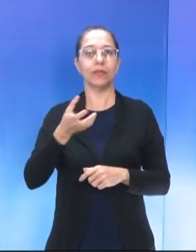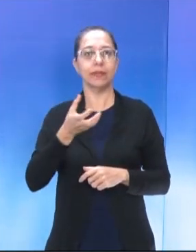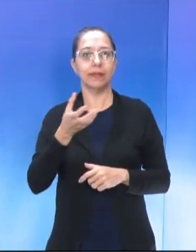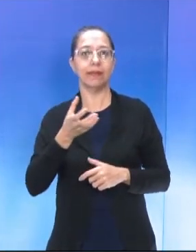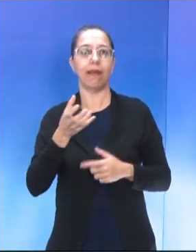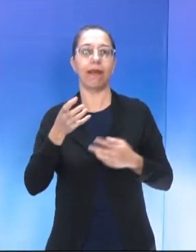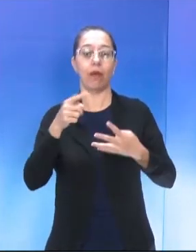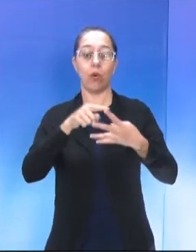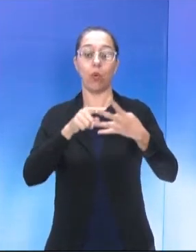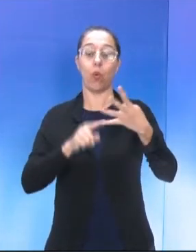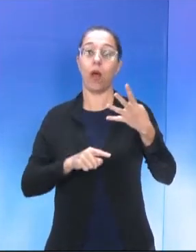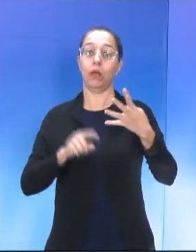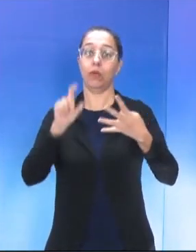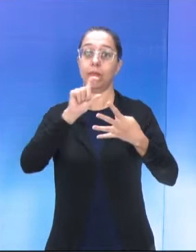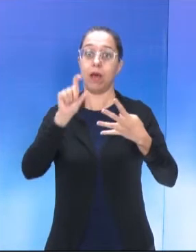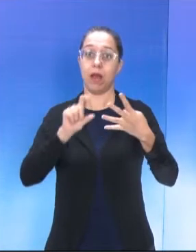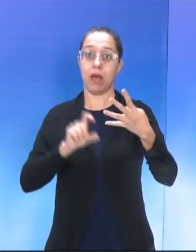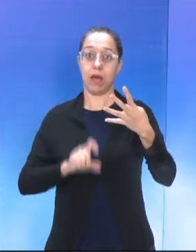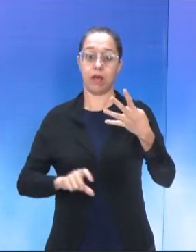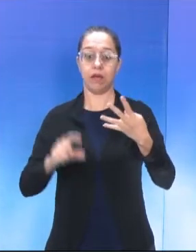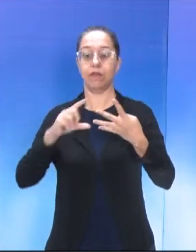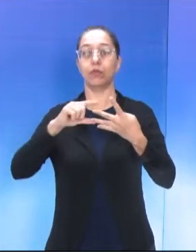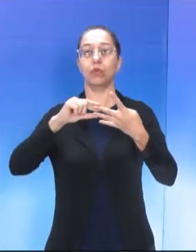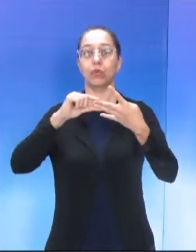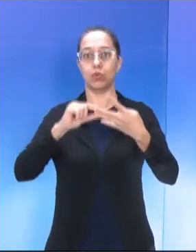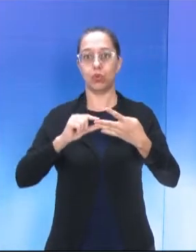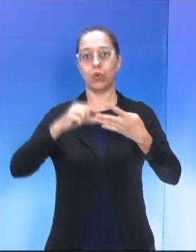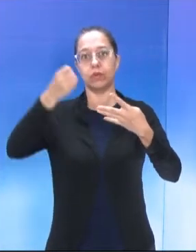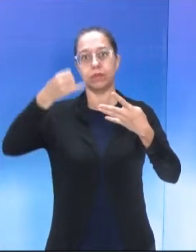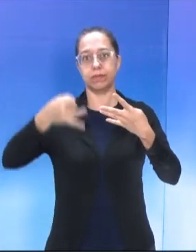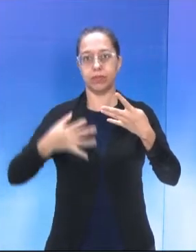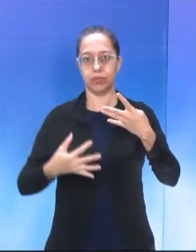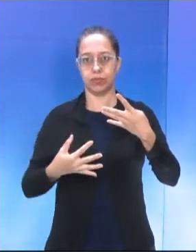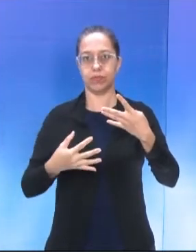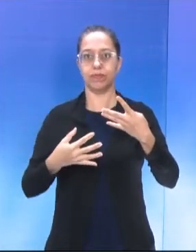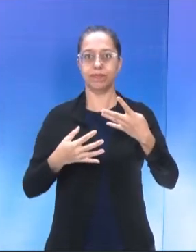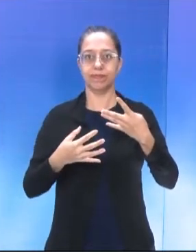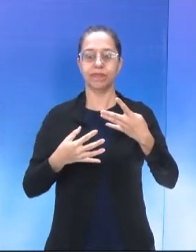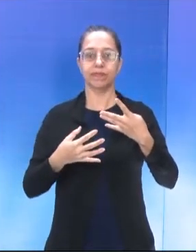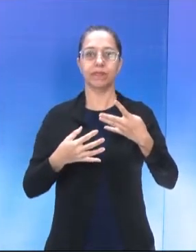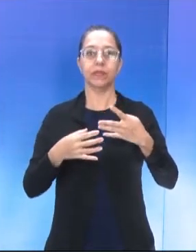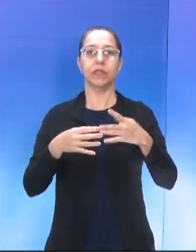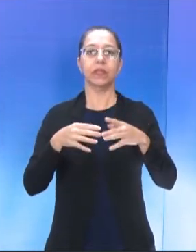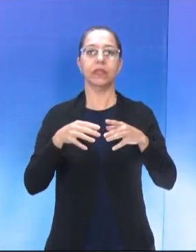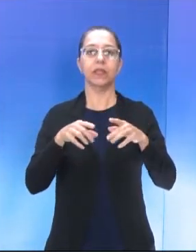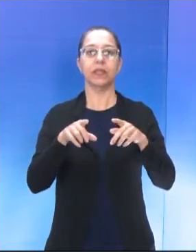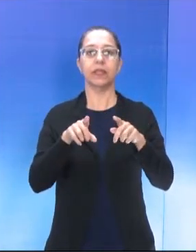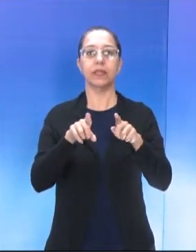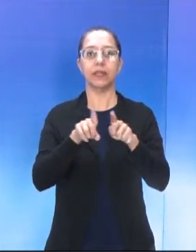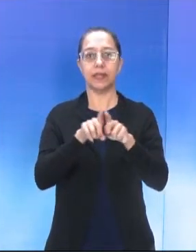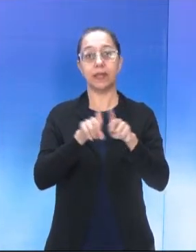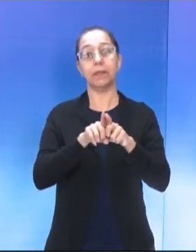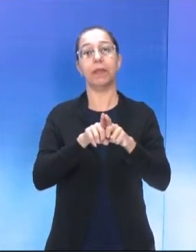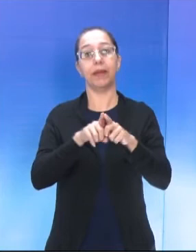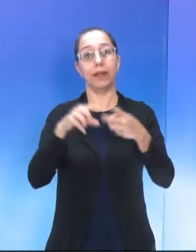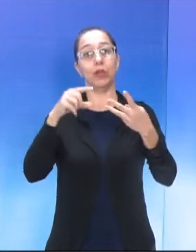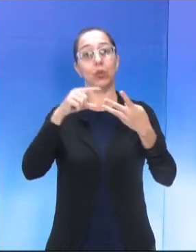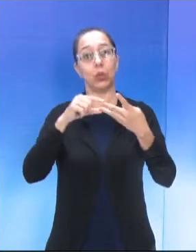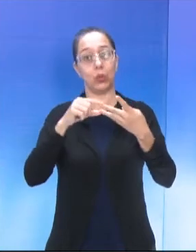4 parágrafos, vai usar 2 argumentos na introdução. E vai usar 2 argumentos no